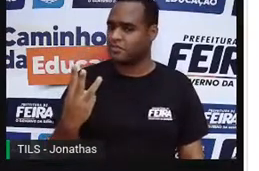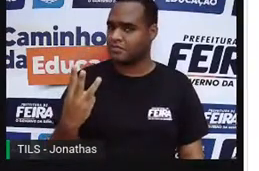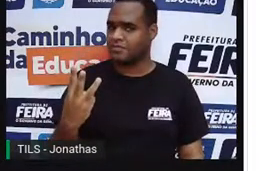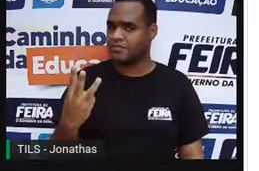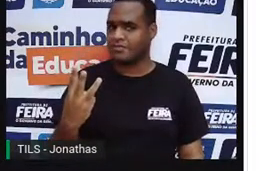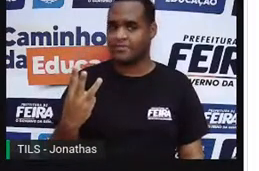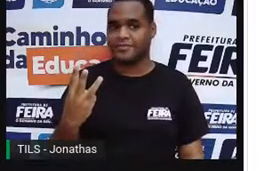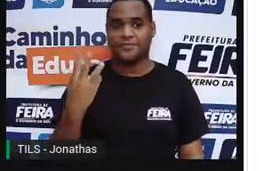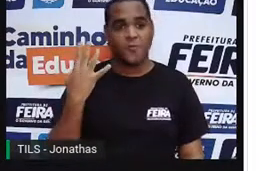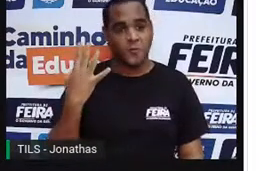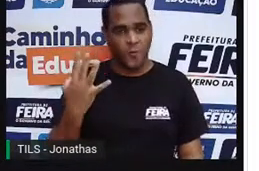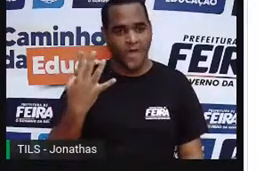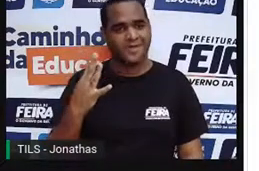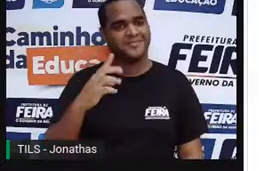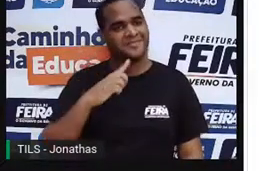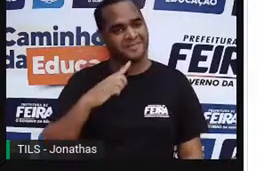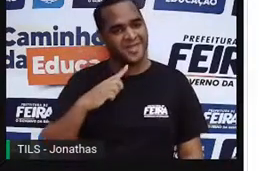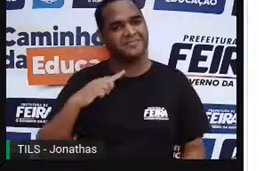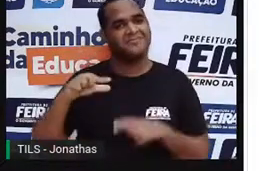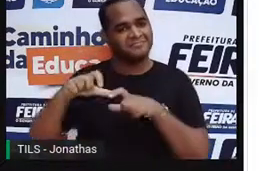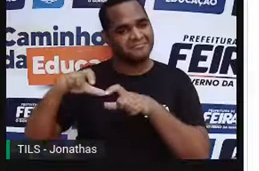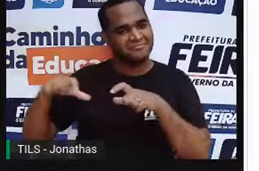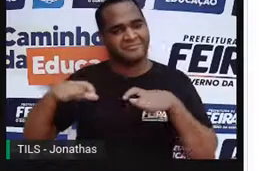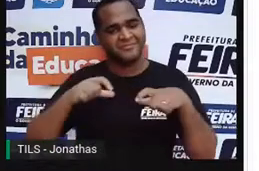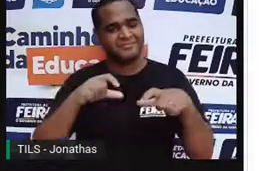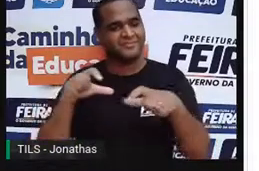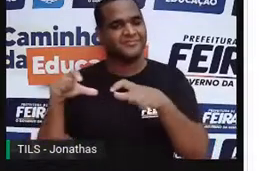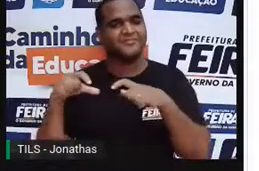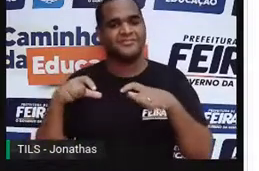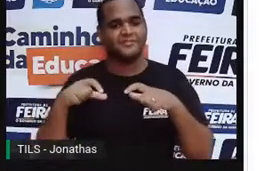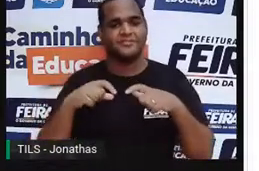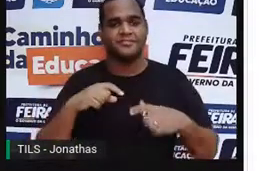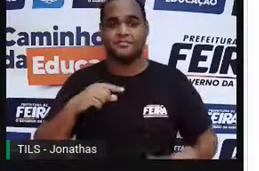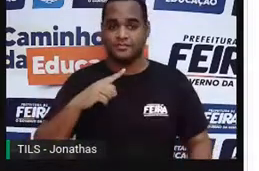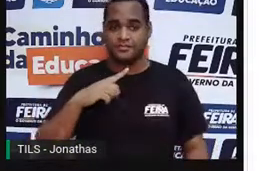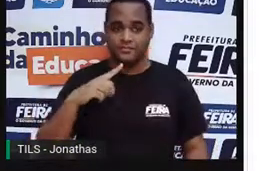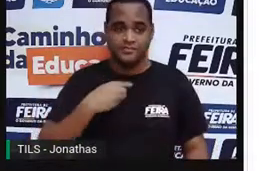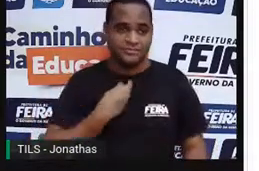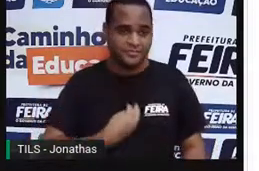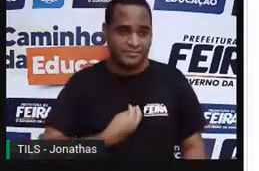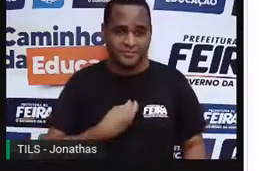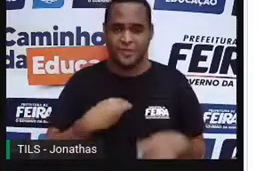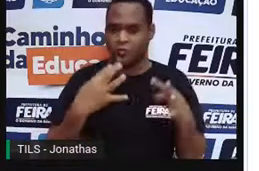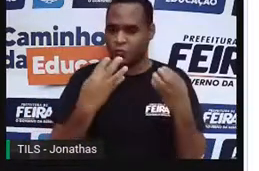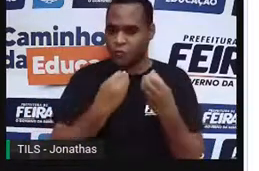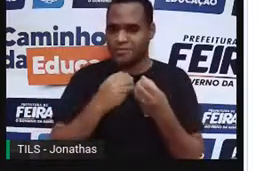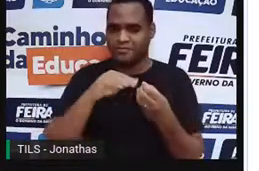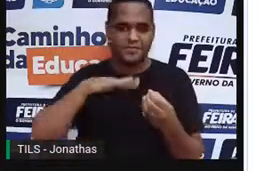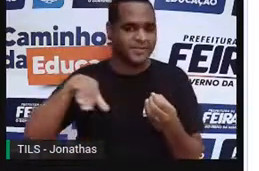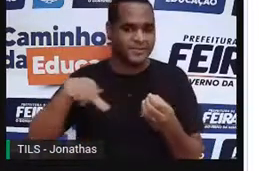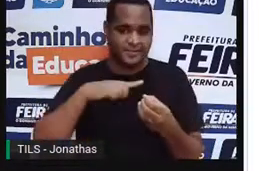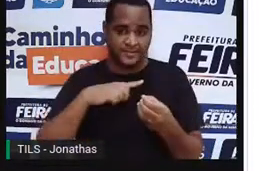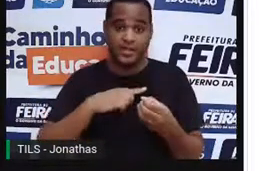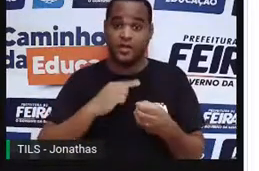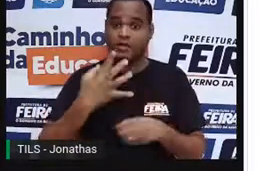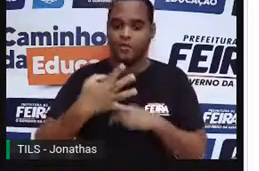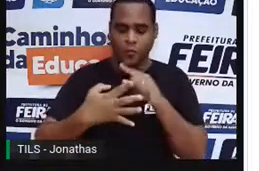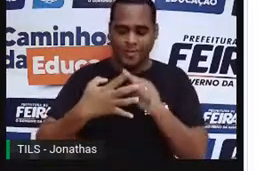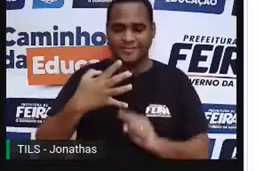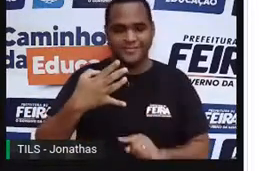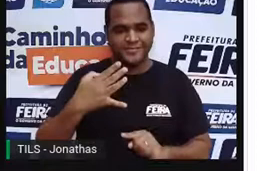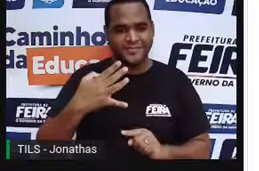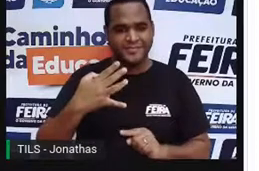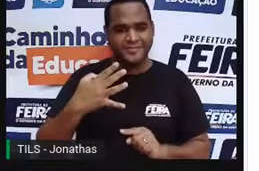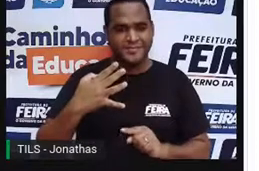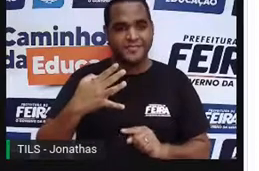quatro lados então todo polígono toda a figura plana que tiver quadrilátero é